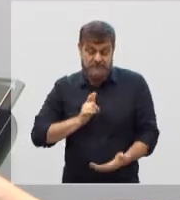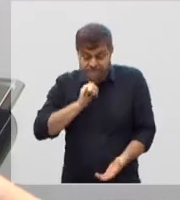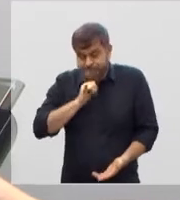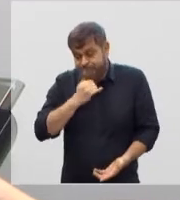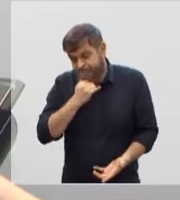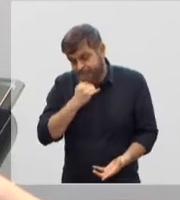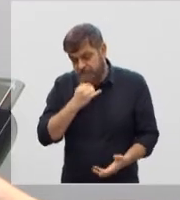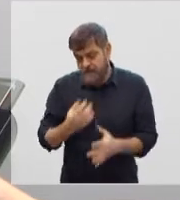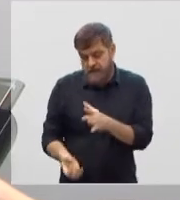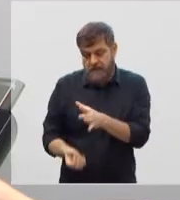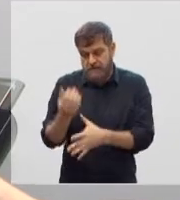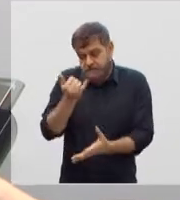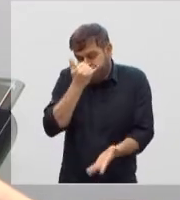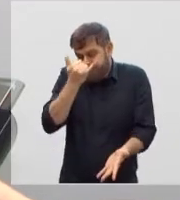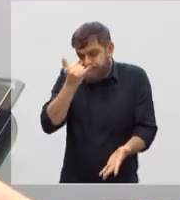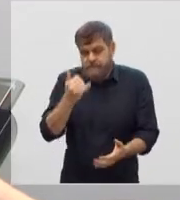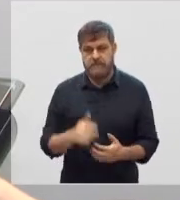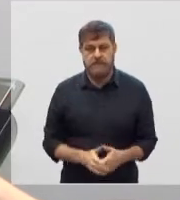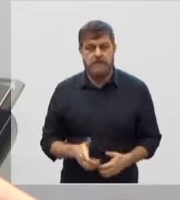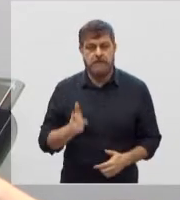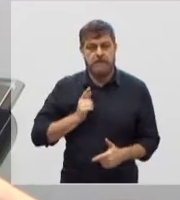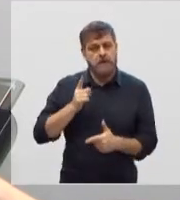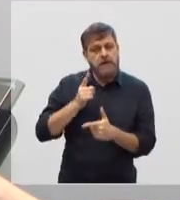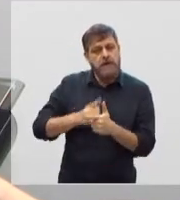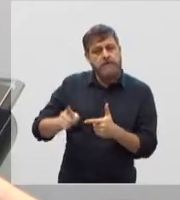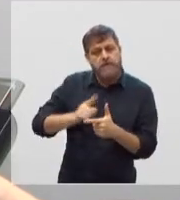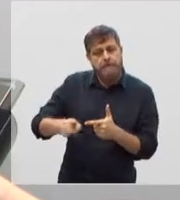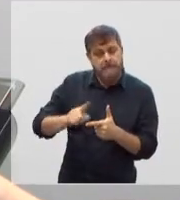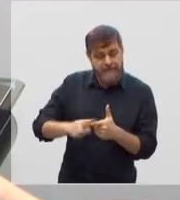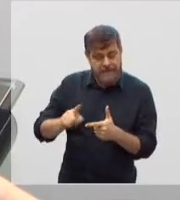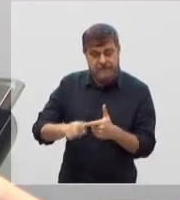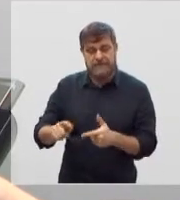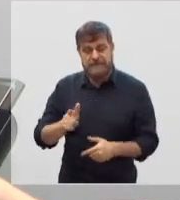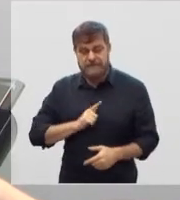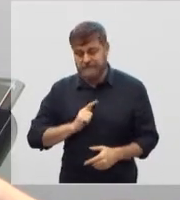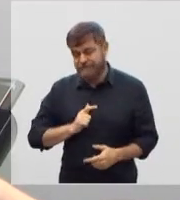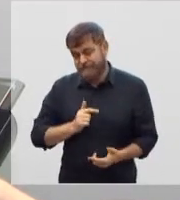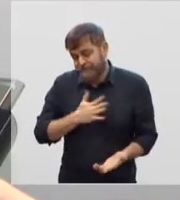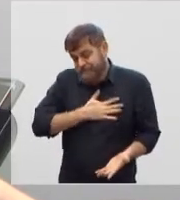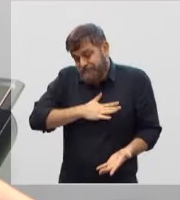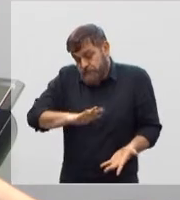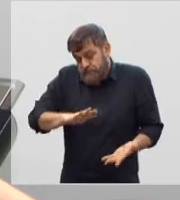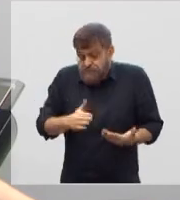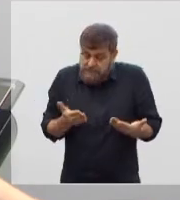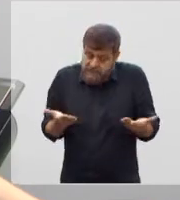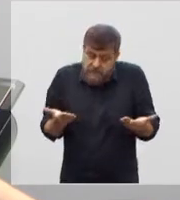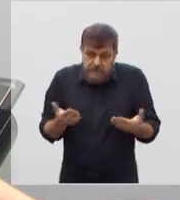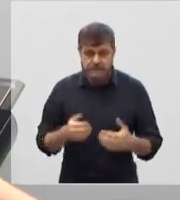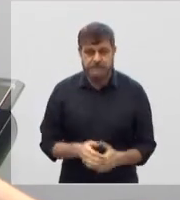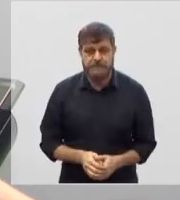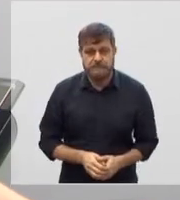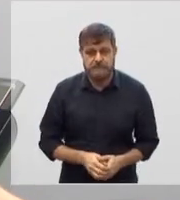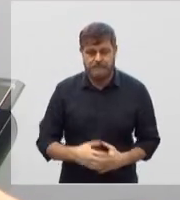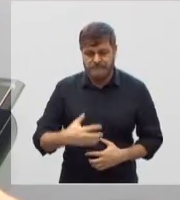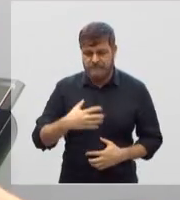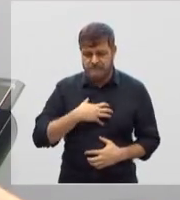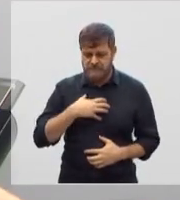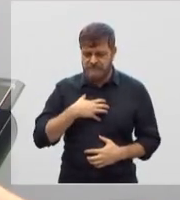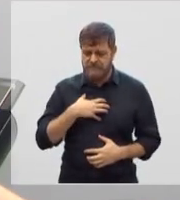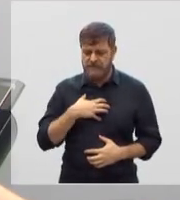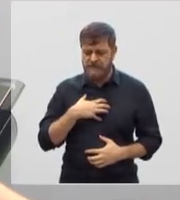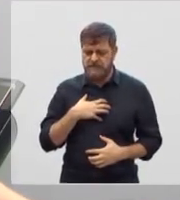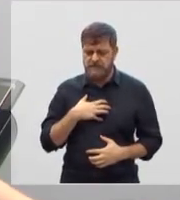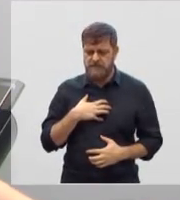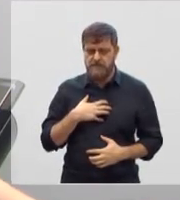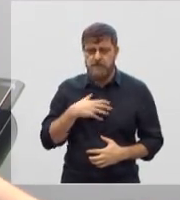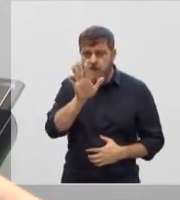sempre, infelizmente, acontece às vezes situações que a gente não gostaria que fosse assim, mas de uma